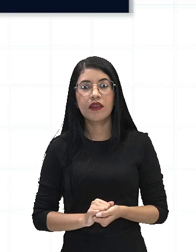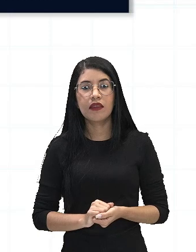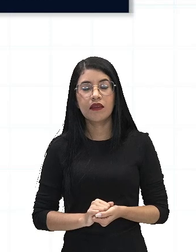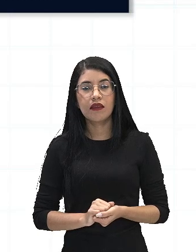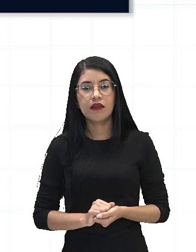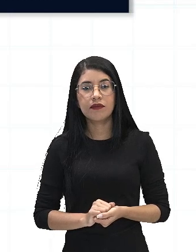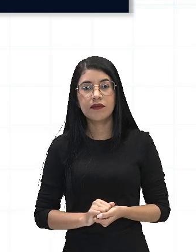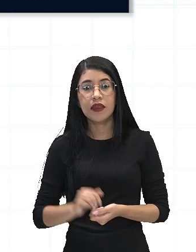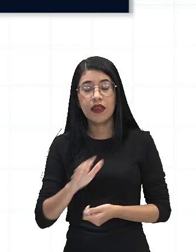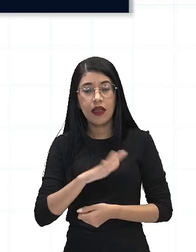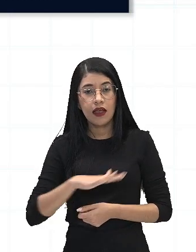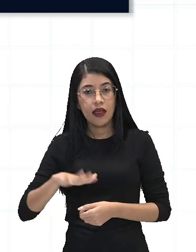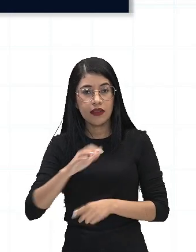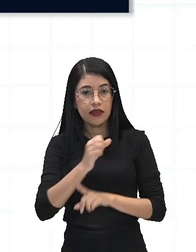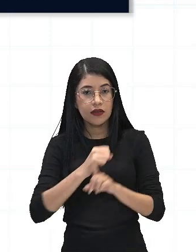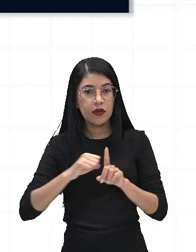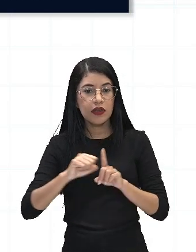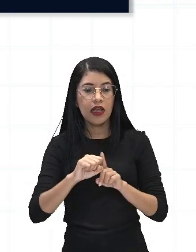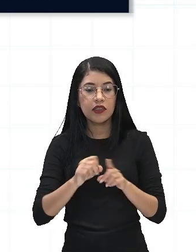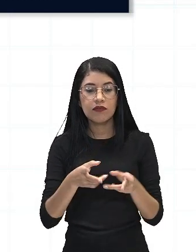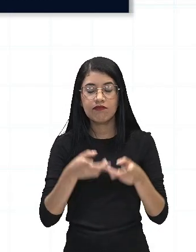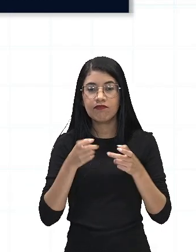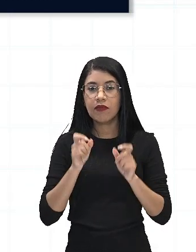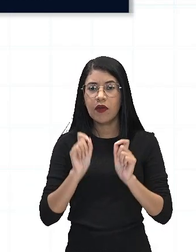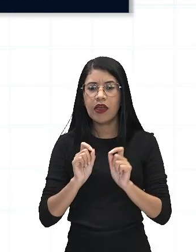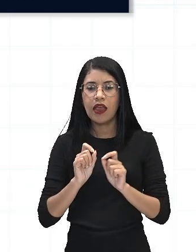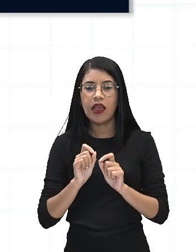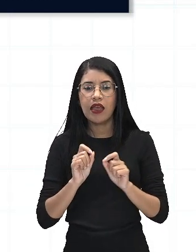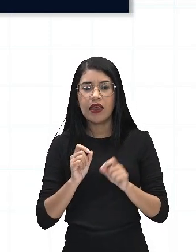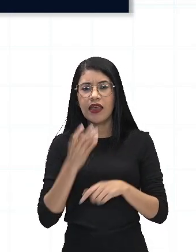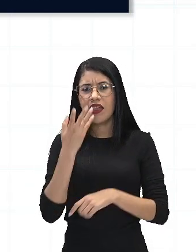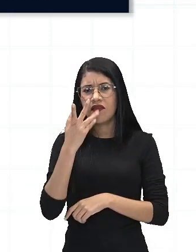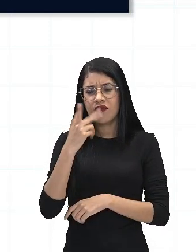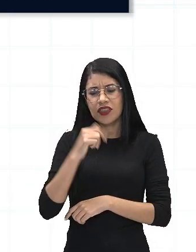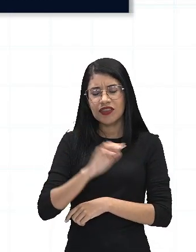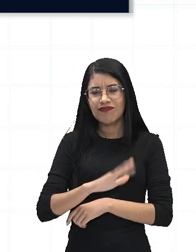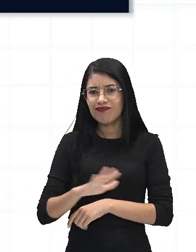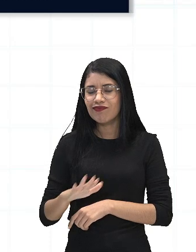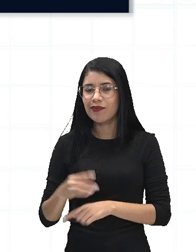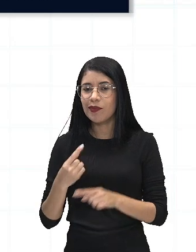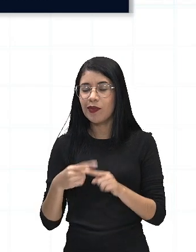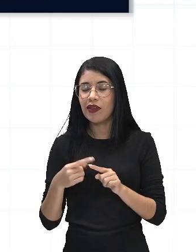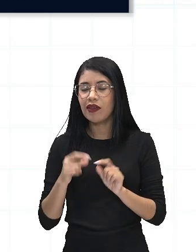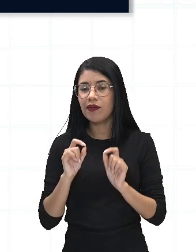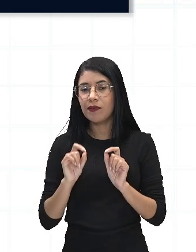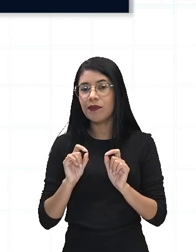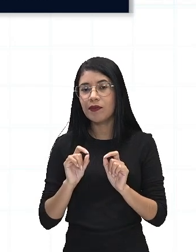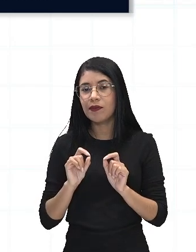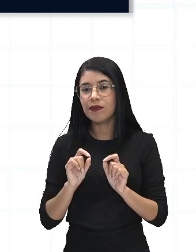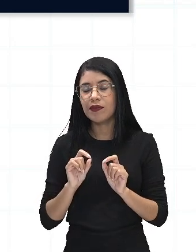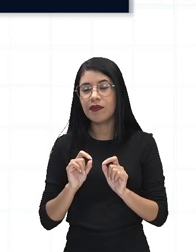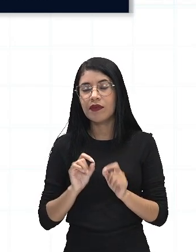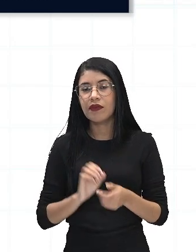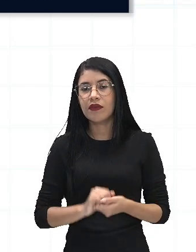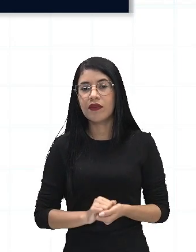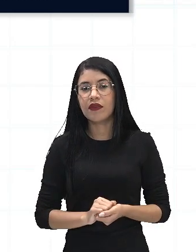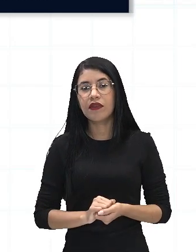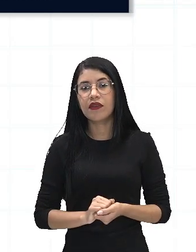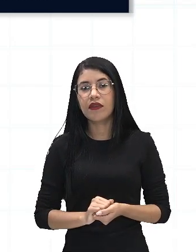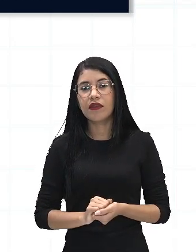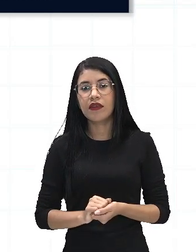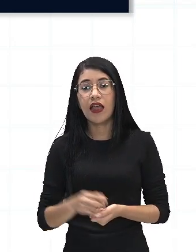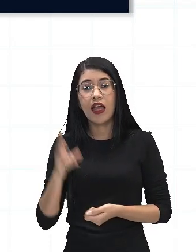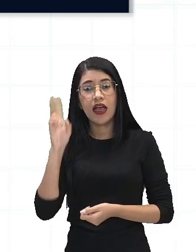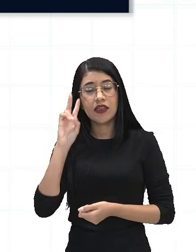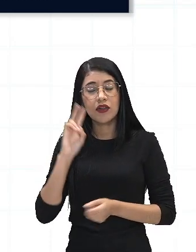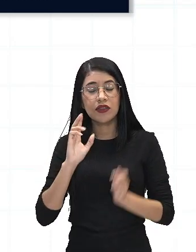social, na sociedade brasileira, uma visão infantilizada devido aí, no caso, as histórias infantis